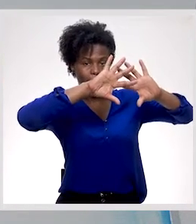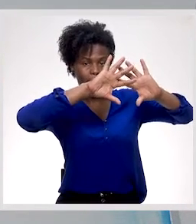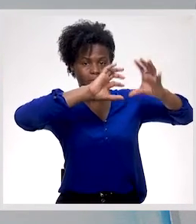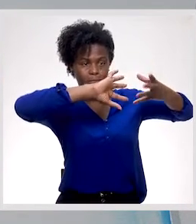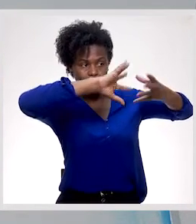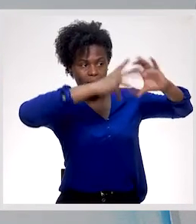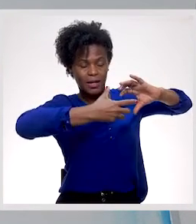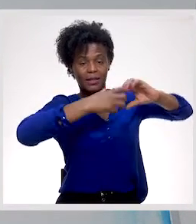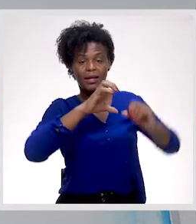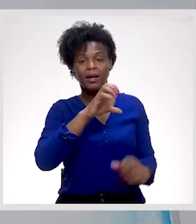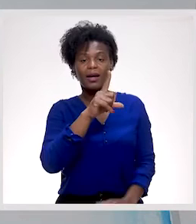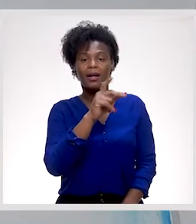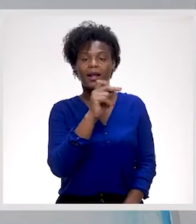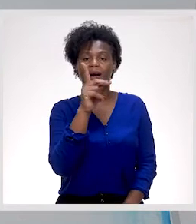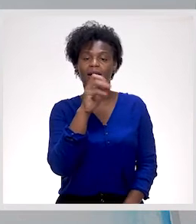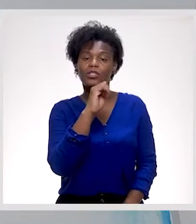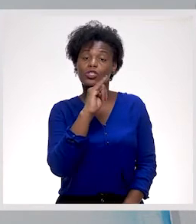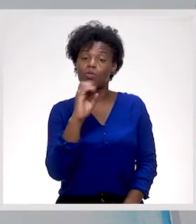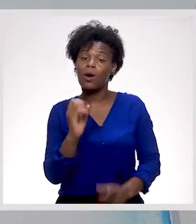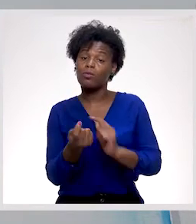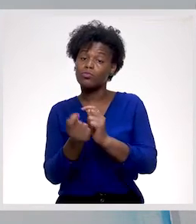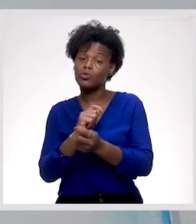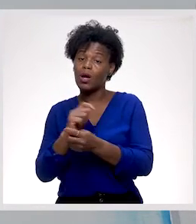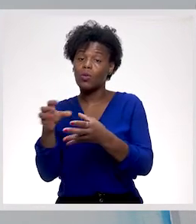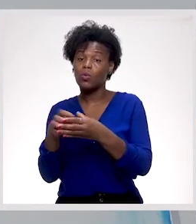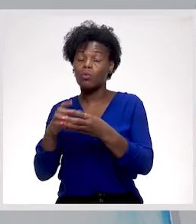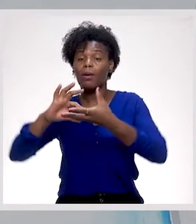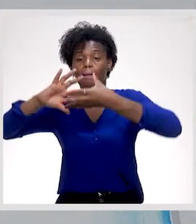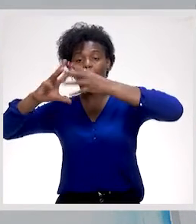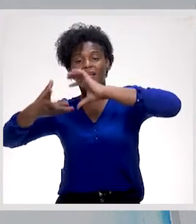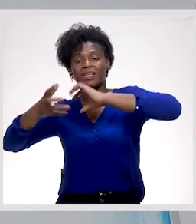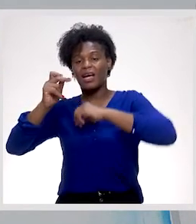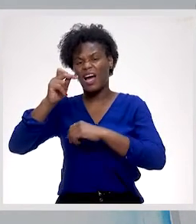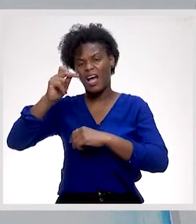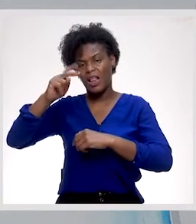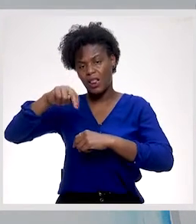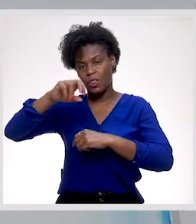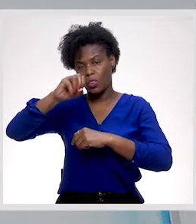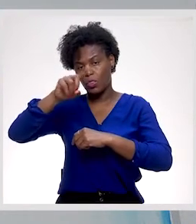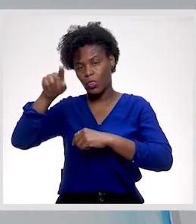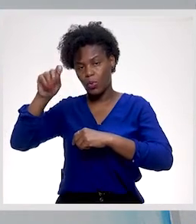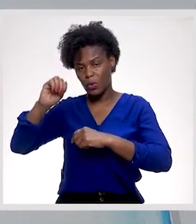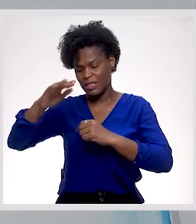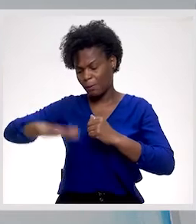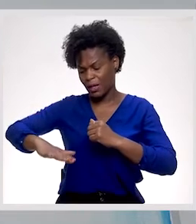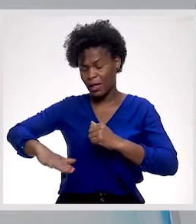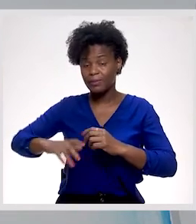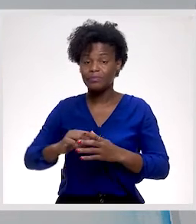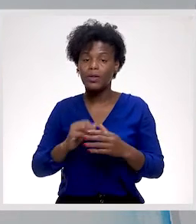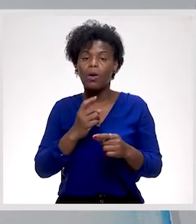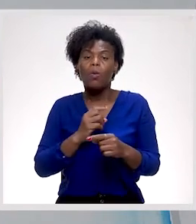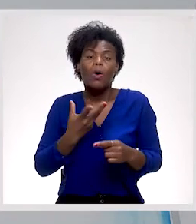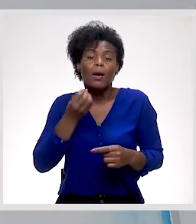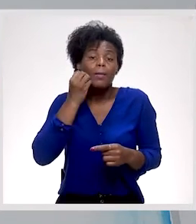disse, passou a fazer parte do grupo dos planetas anões. Agora, quais são as características que os astros devem